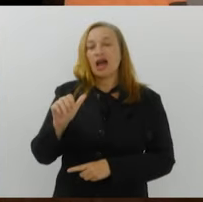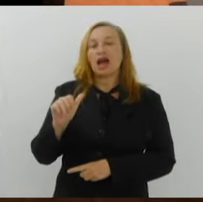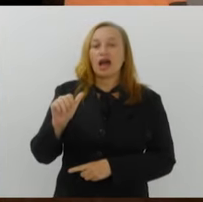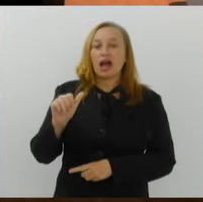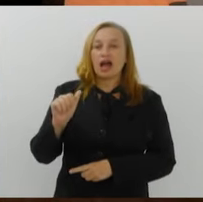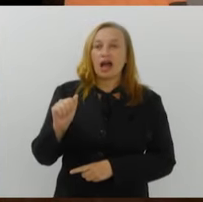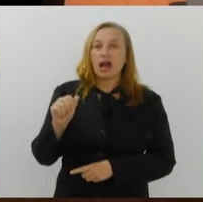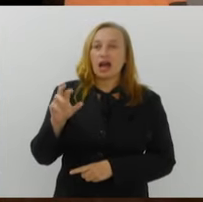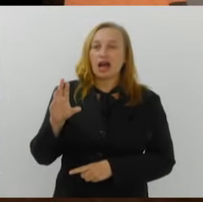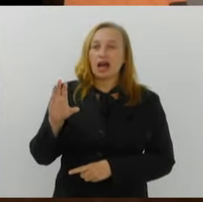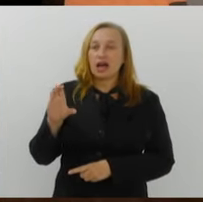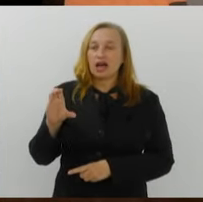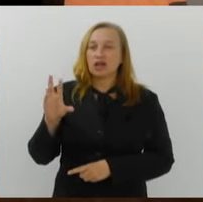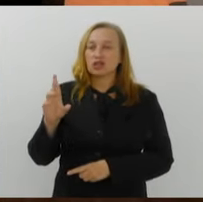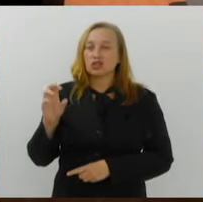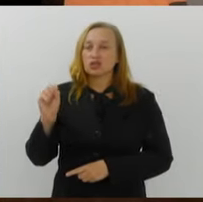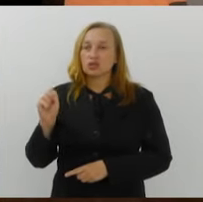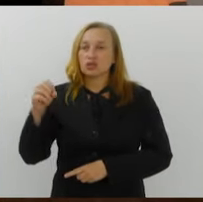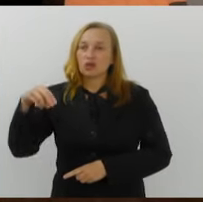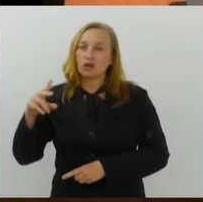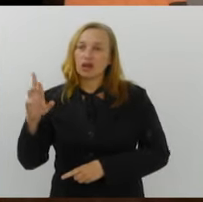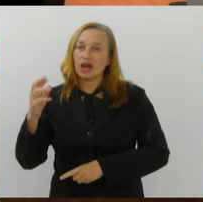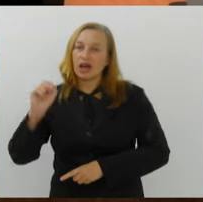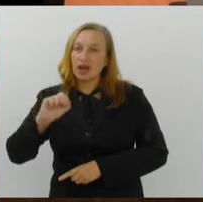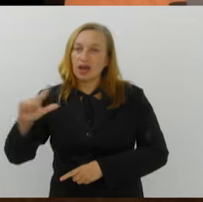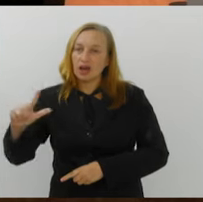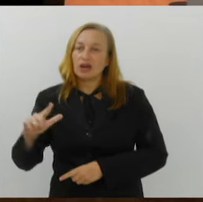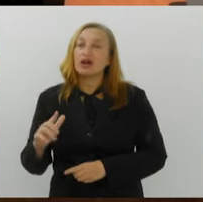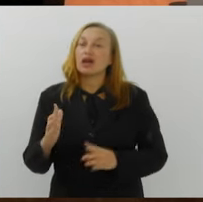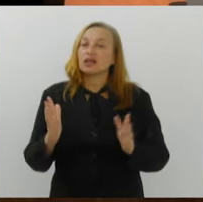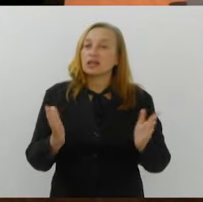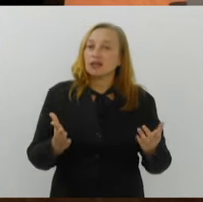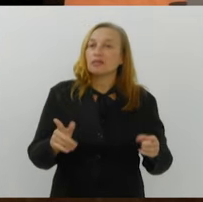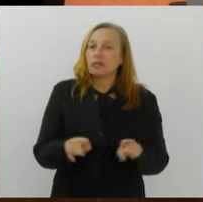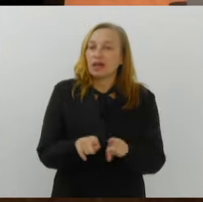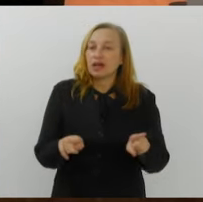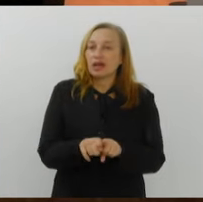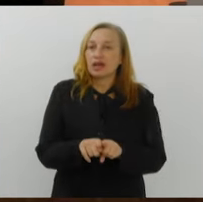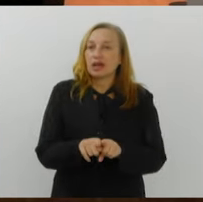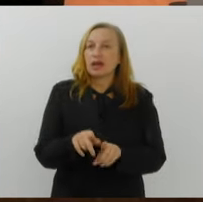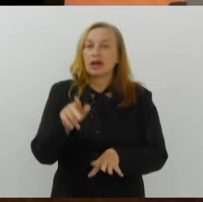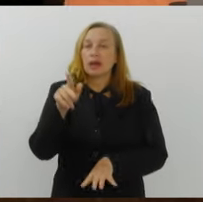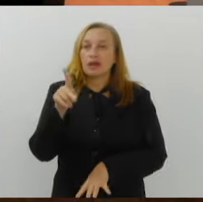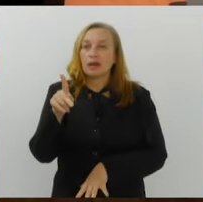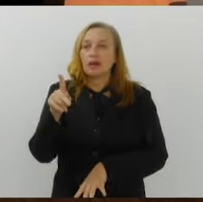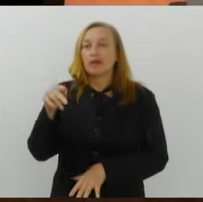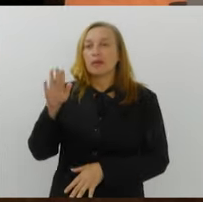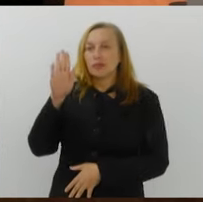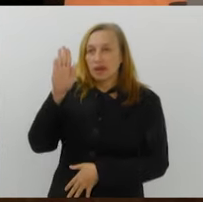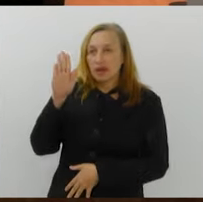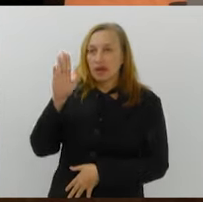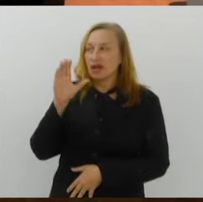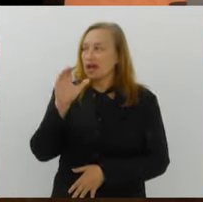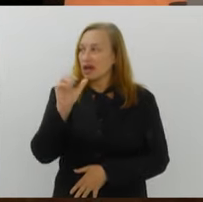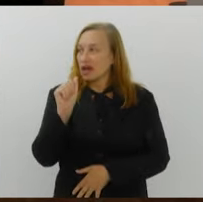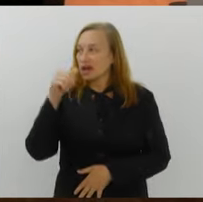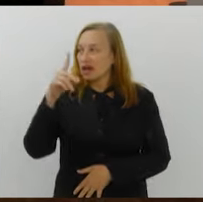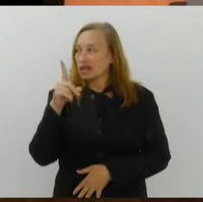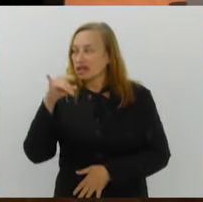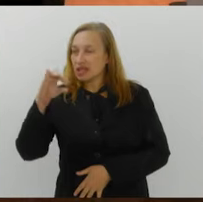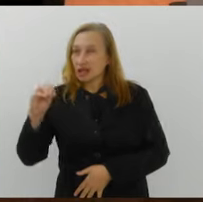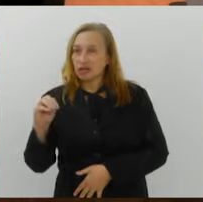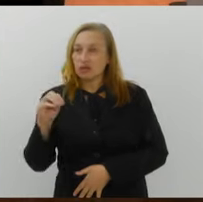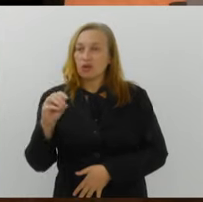E vai dar a vitória ao nosso pré-candidato Rodrigo Neves também. Porque mostra a nossa capacidade, deputada